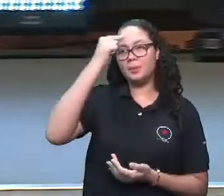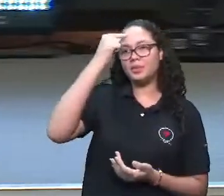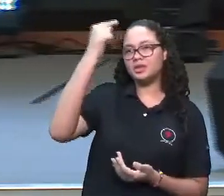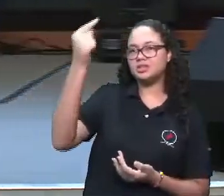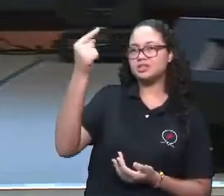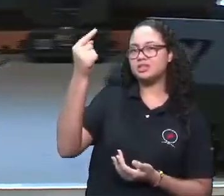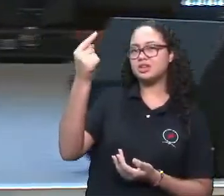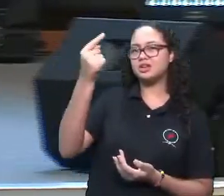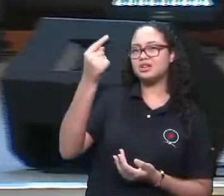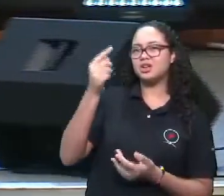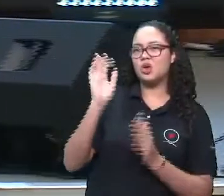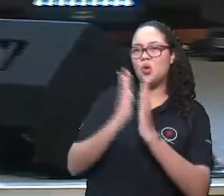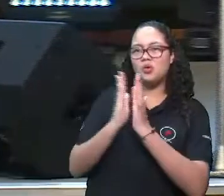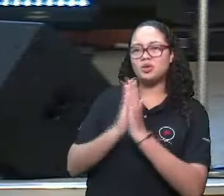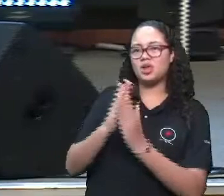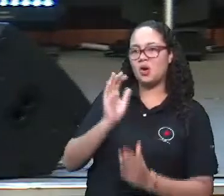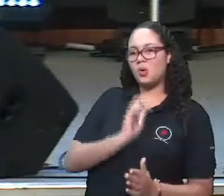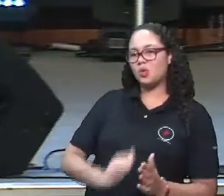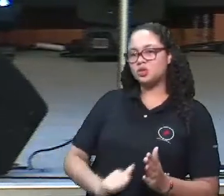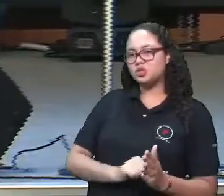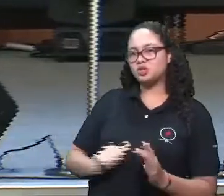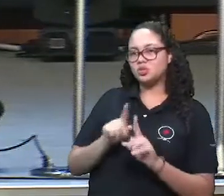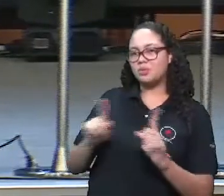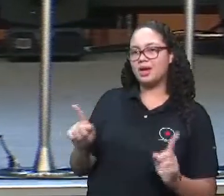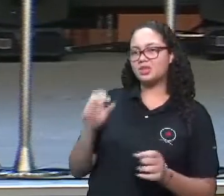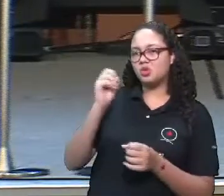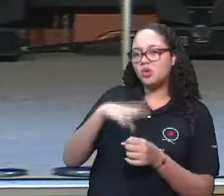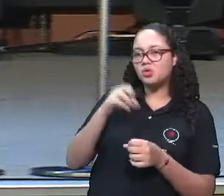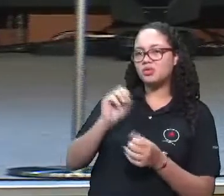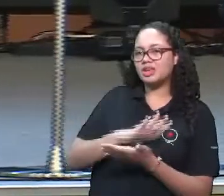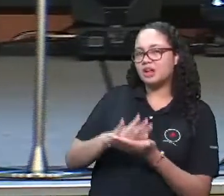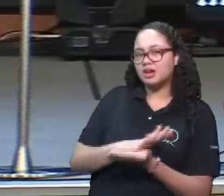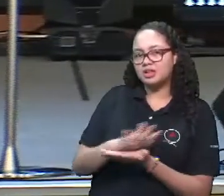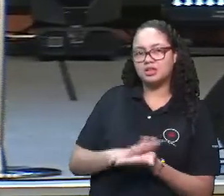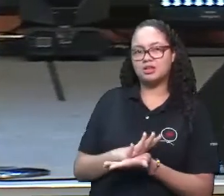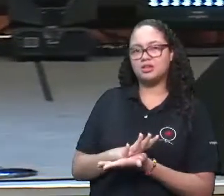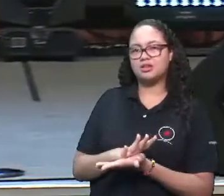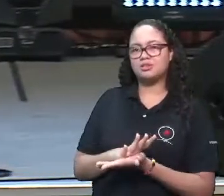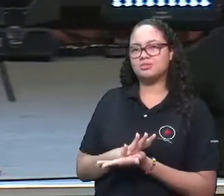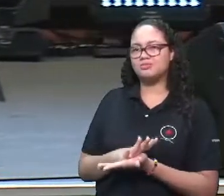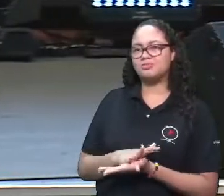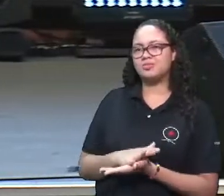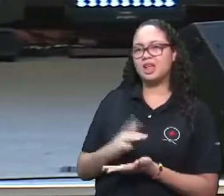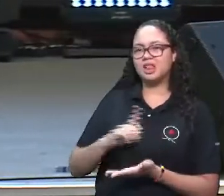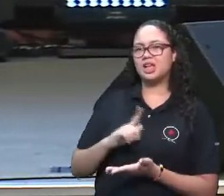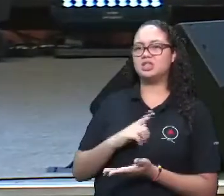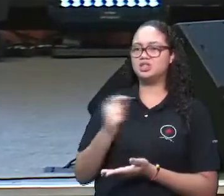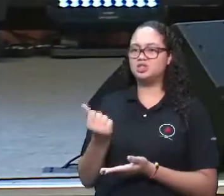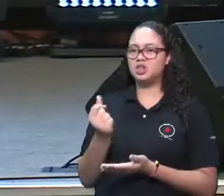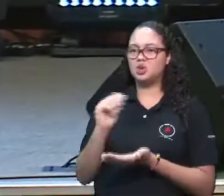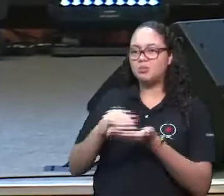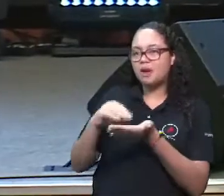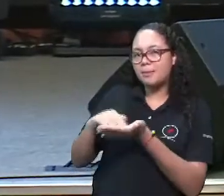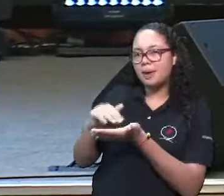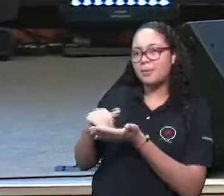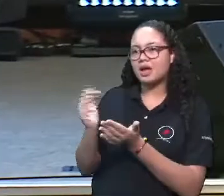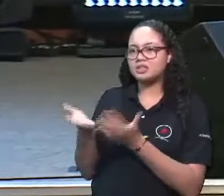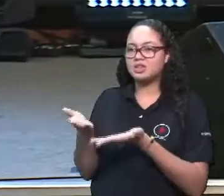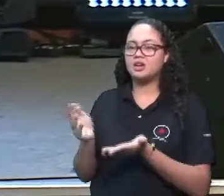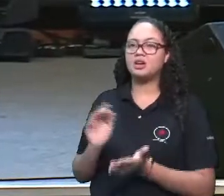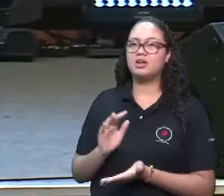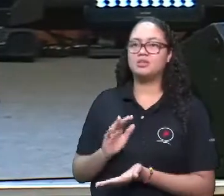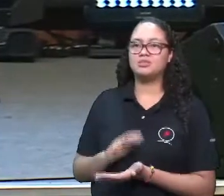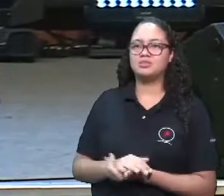aí eu pensei assim, eu só não dei uma oferta por esse troço, porque orar e jejuar já tem feito. falei, eu já tinha separado um dinheiro de oferta, eu lembro direitinho, isso tem alguns